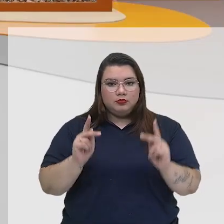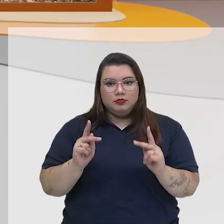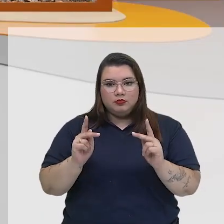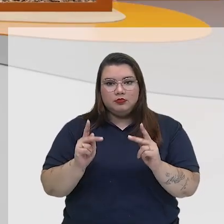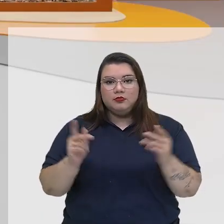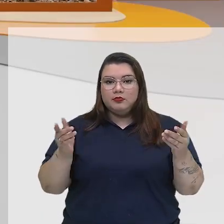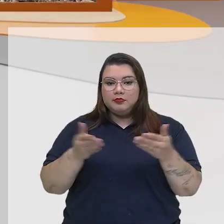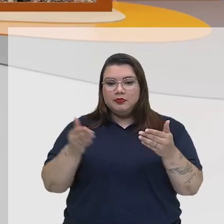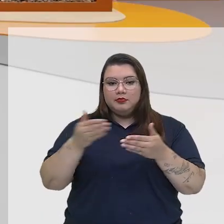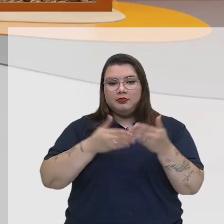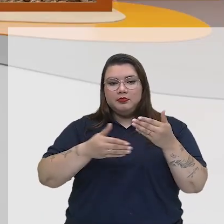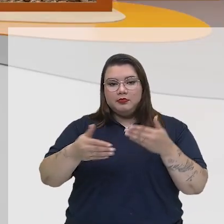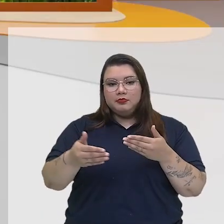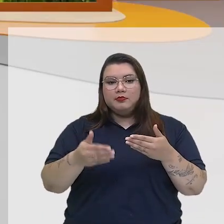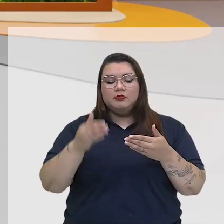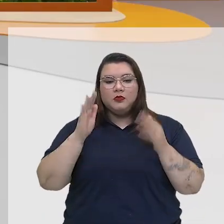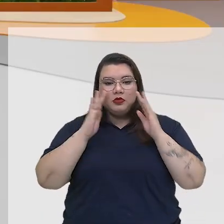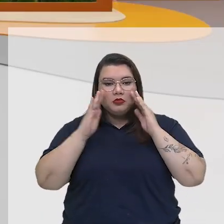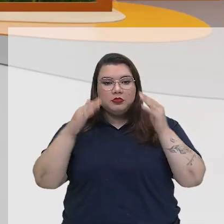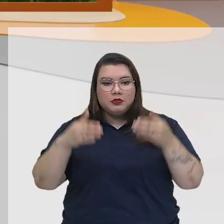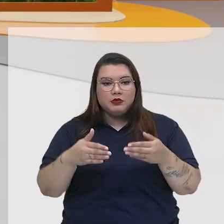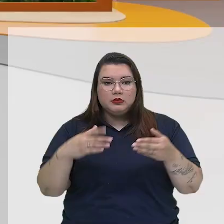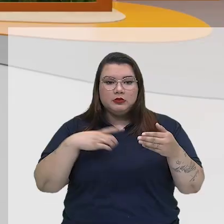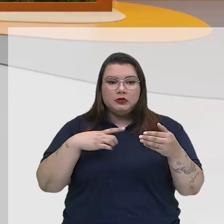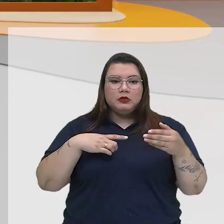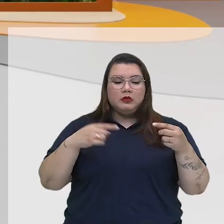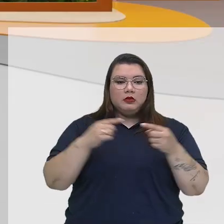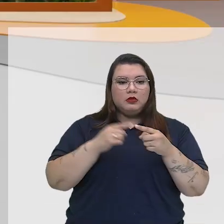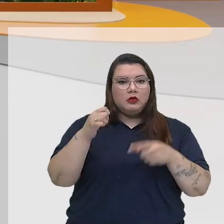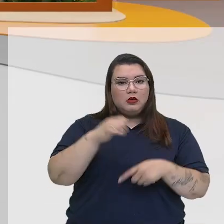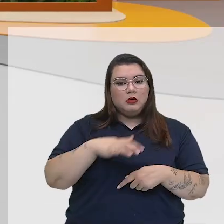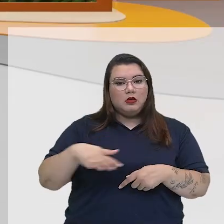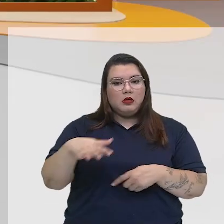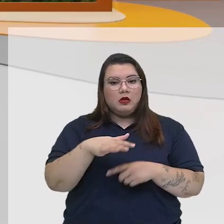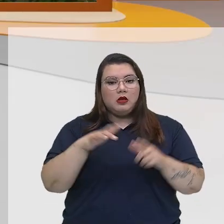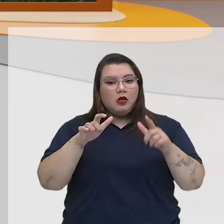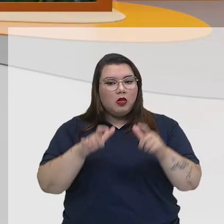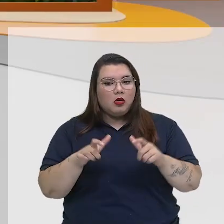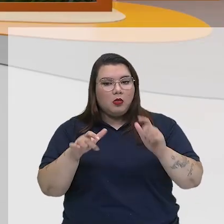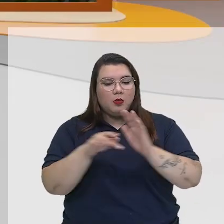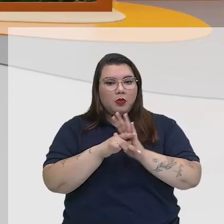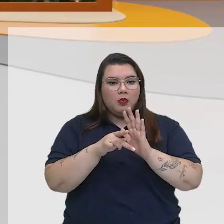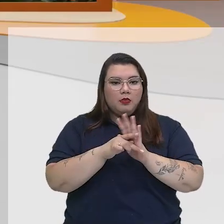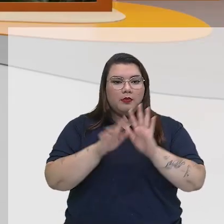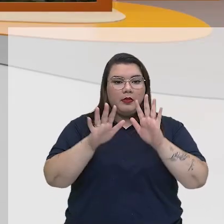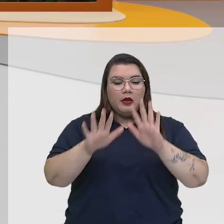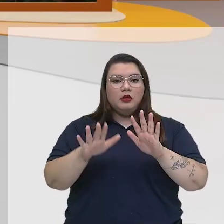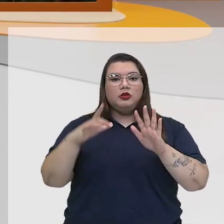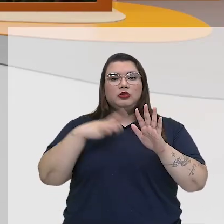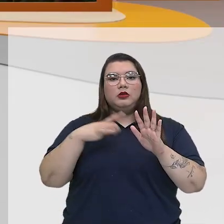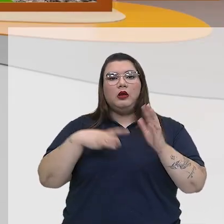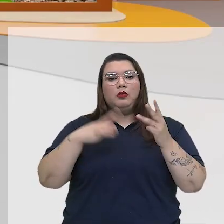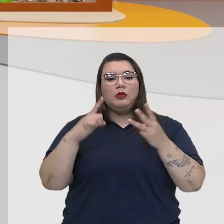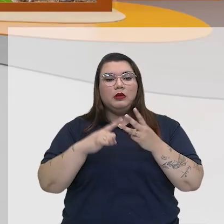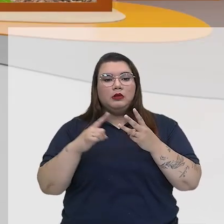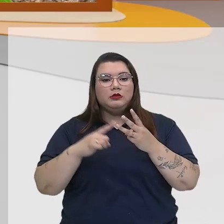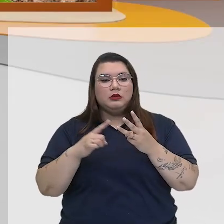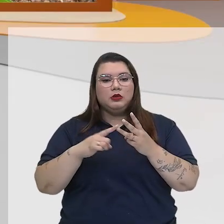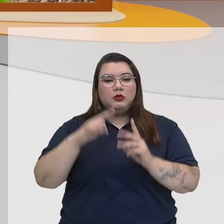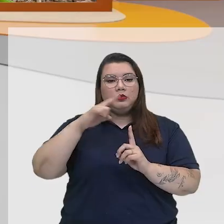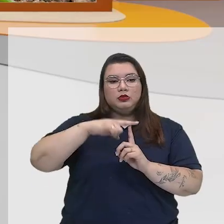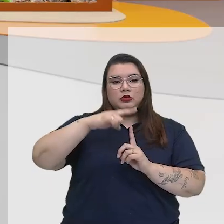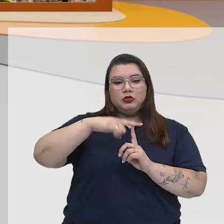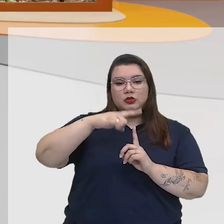Então, isso acaba sendo bastante específico ali em uma área localizada. Mas também teremos a